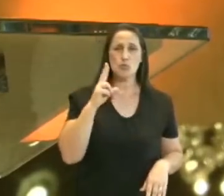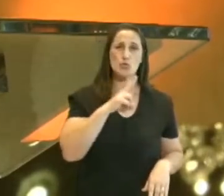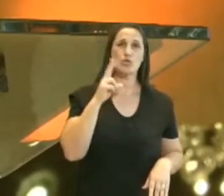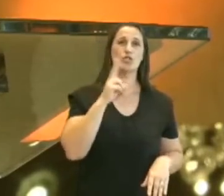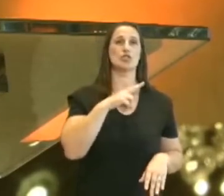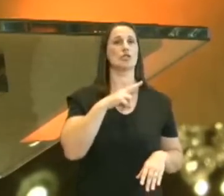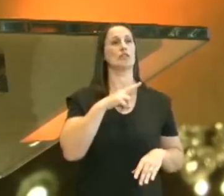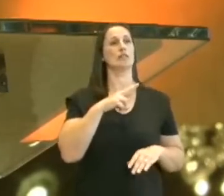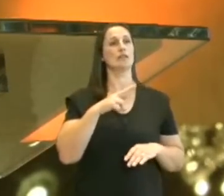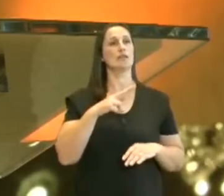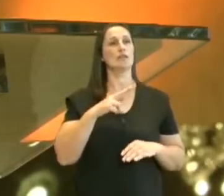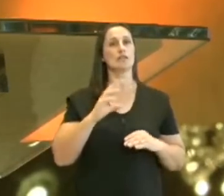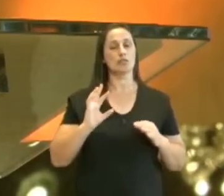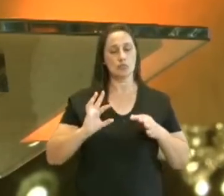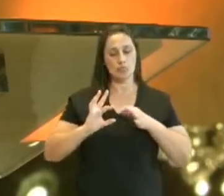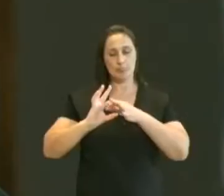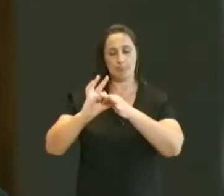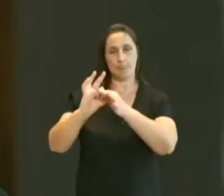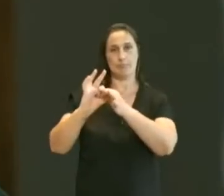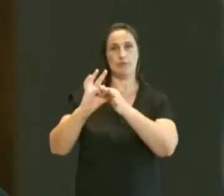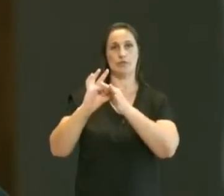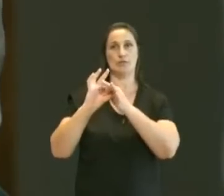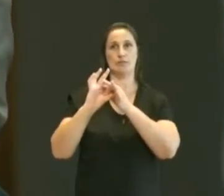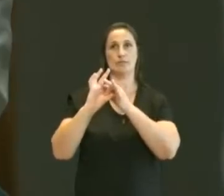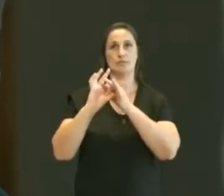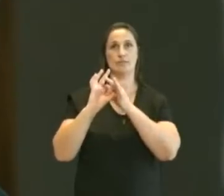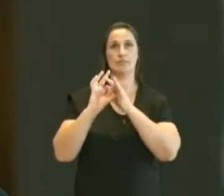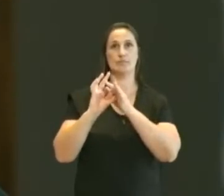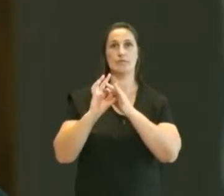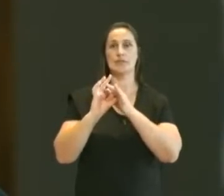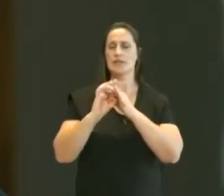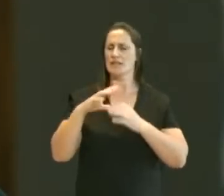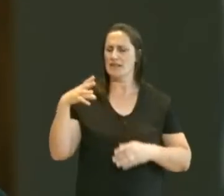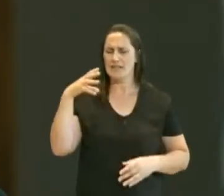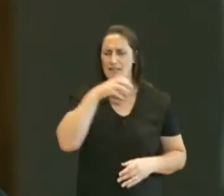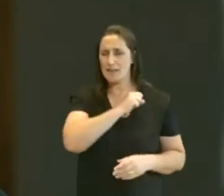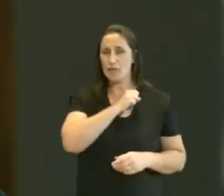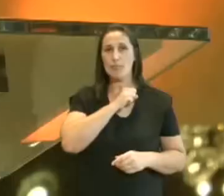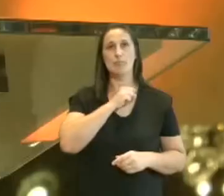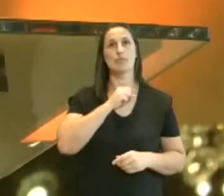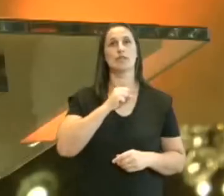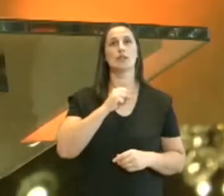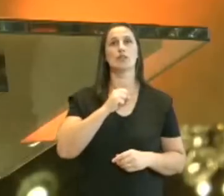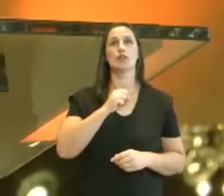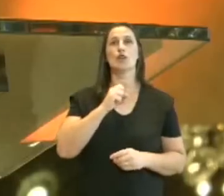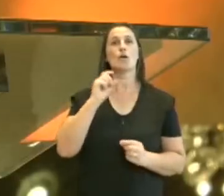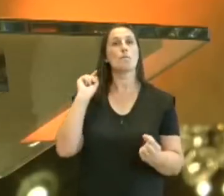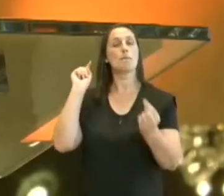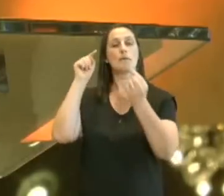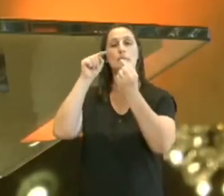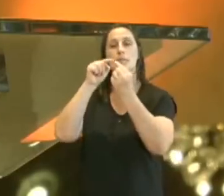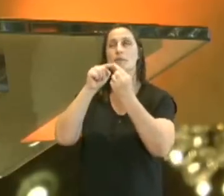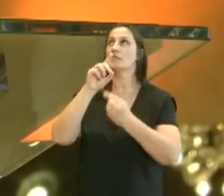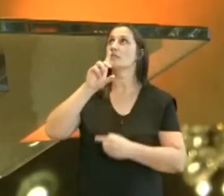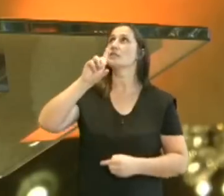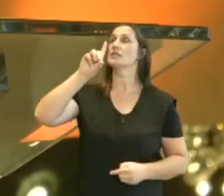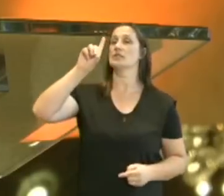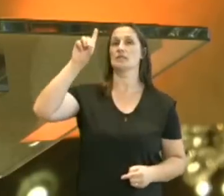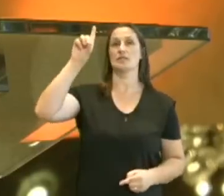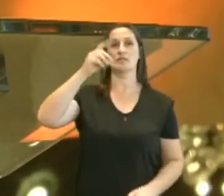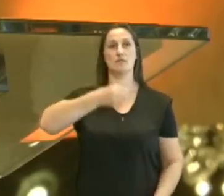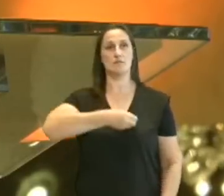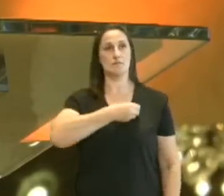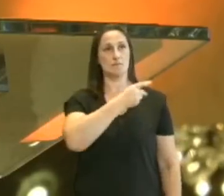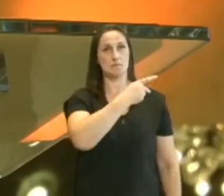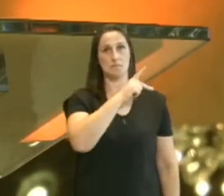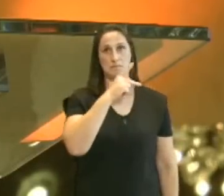os outros discípulos, corra para estar no centro do propósito de Deus,